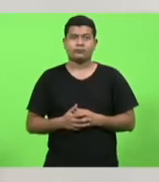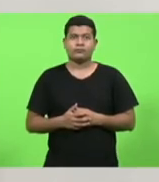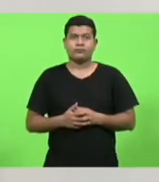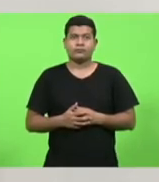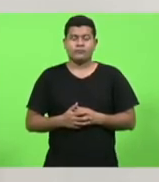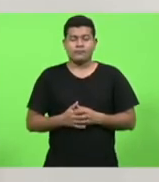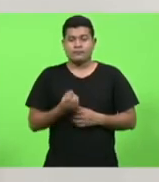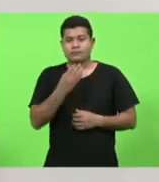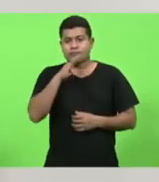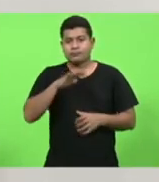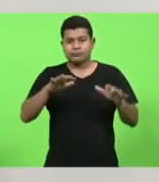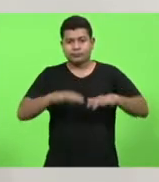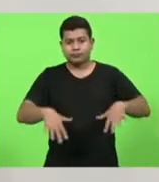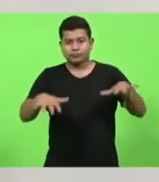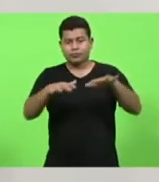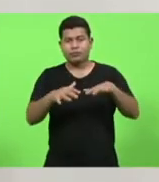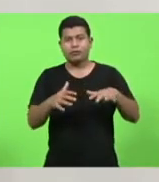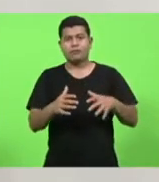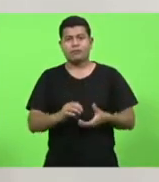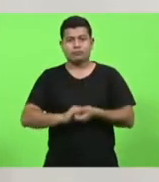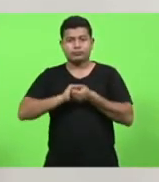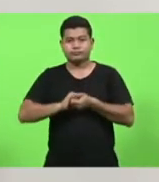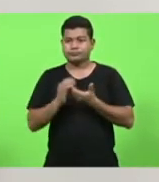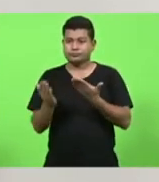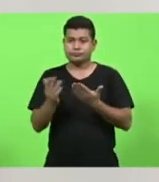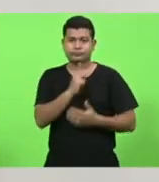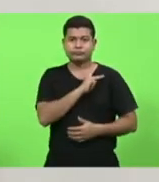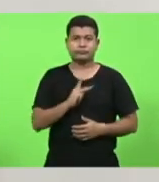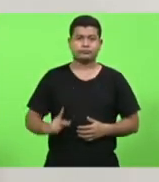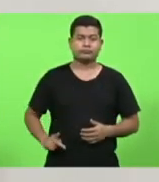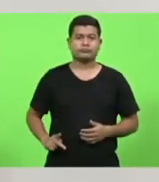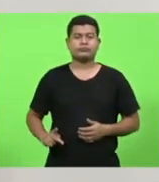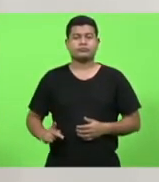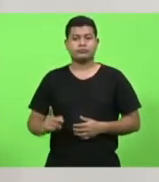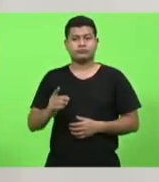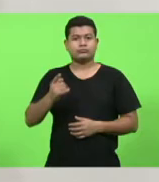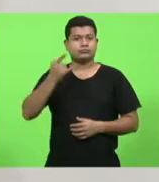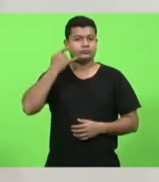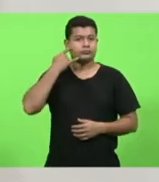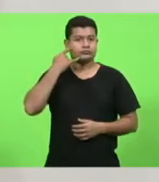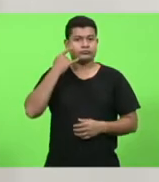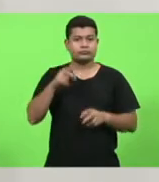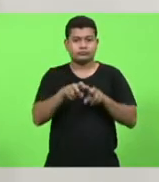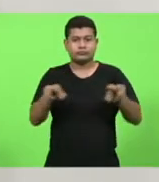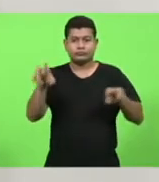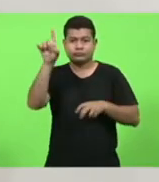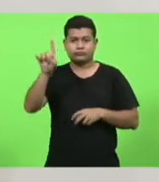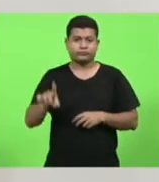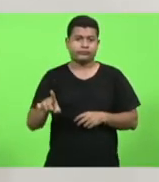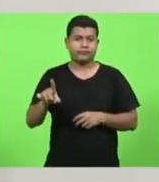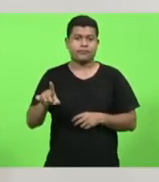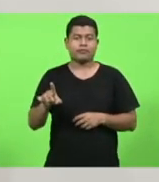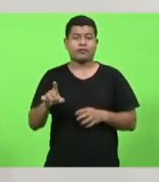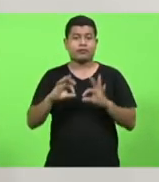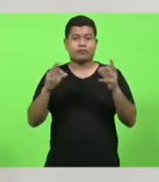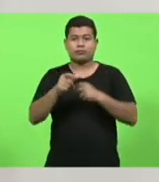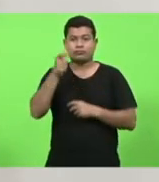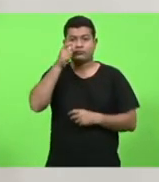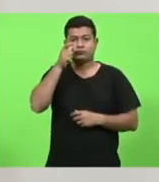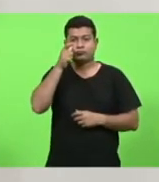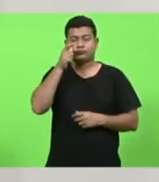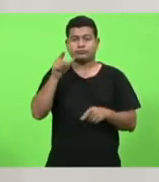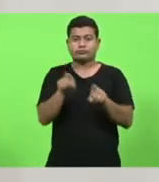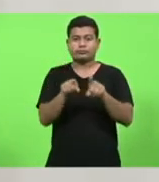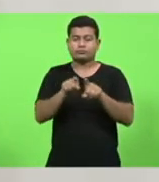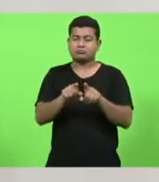Boa tarde a todos e a todas. Cumprimento o presidente Mauro de Nadal, mesa diretora, quem nos assiste nos canais